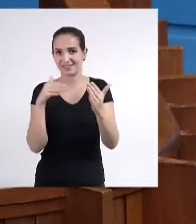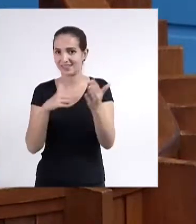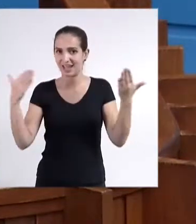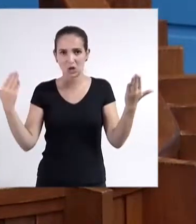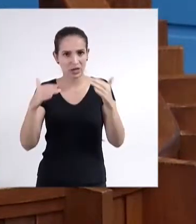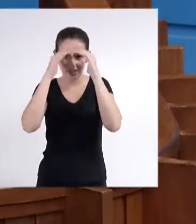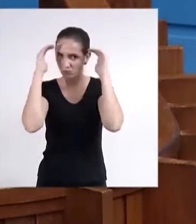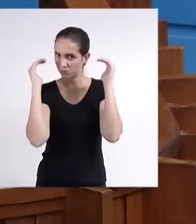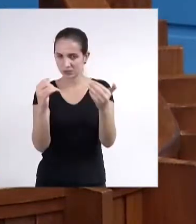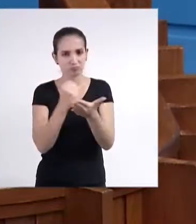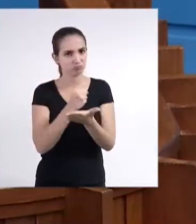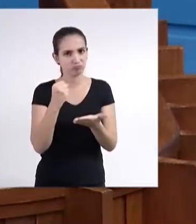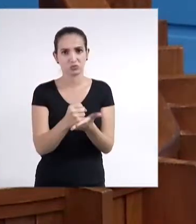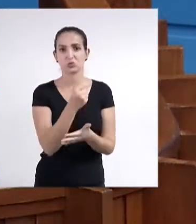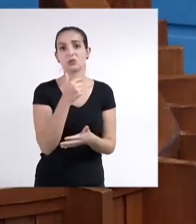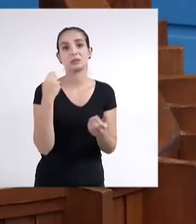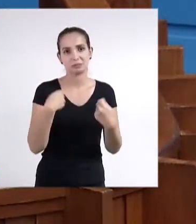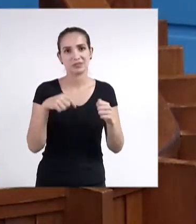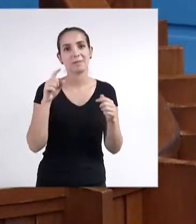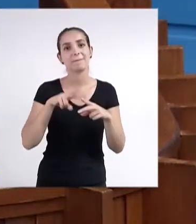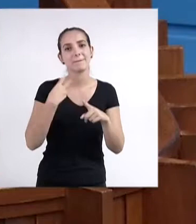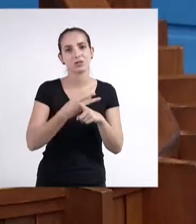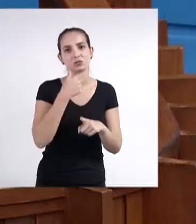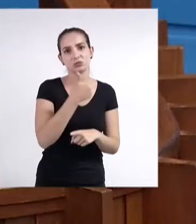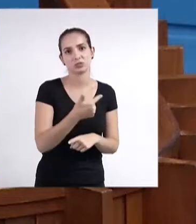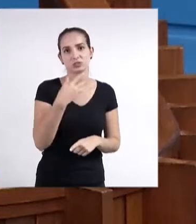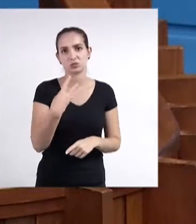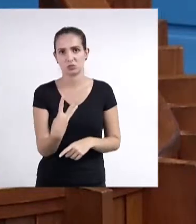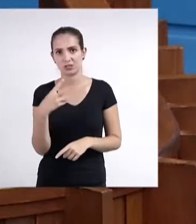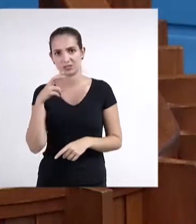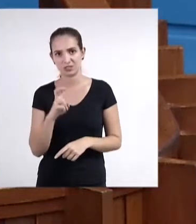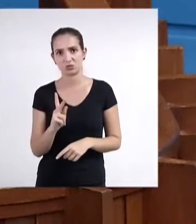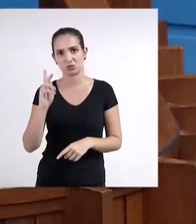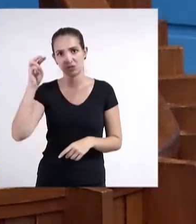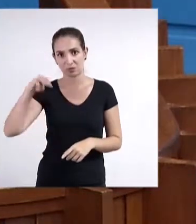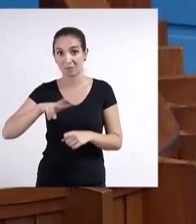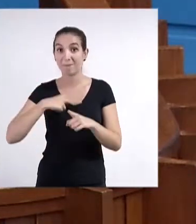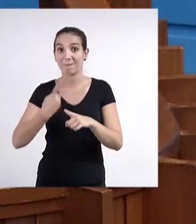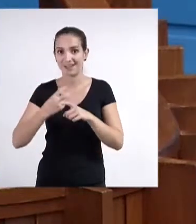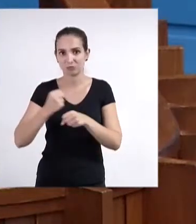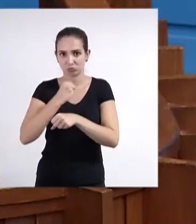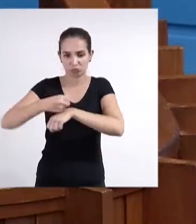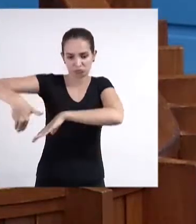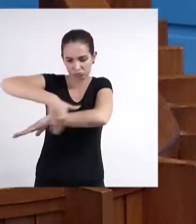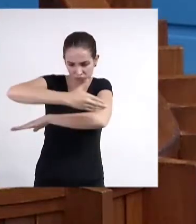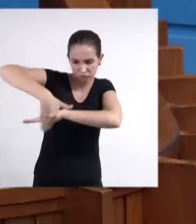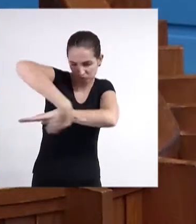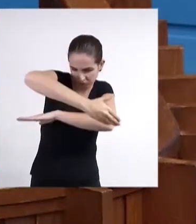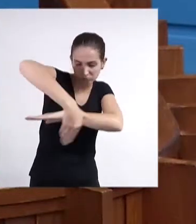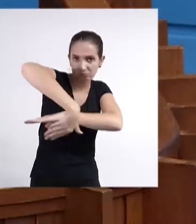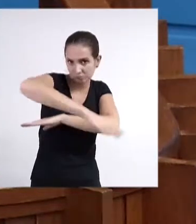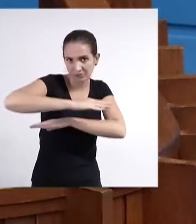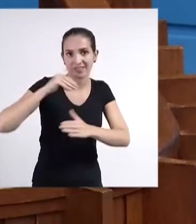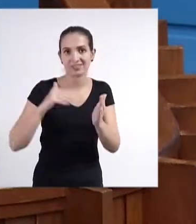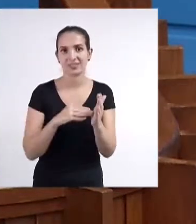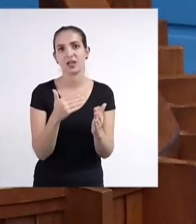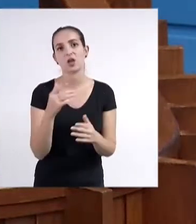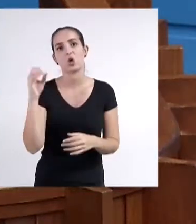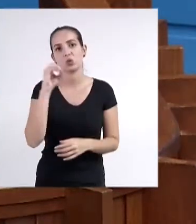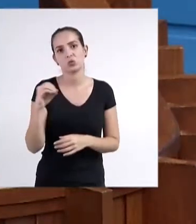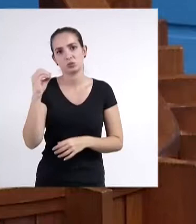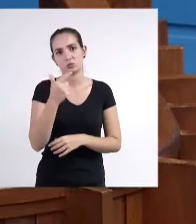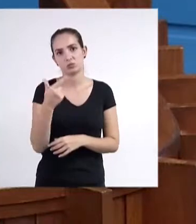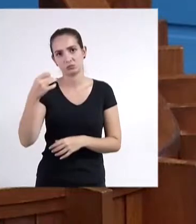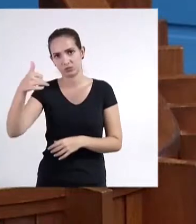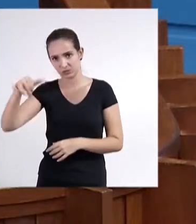os 845 quilômetros até outubro de 2019. Ademais, a decisão da CCR-MS Vias de interromper as obras